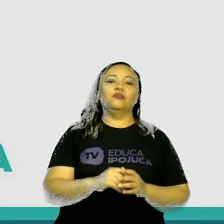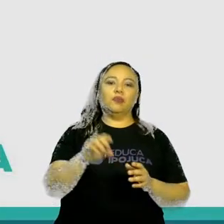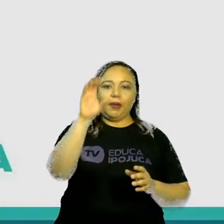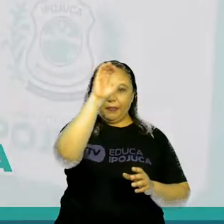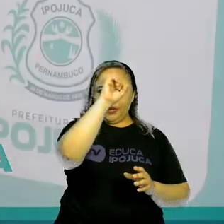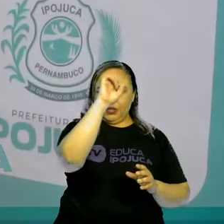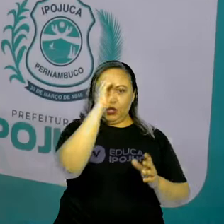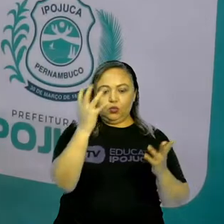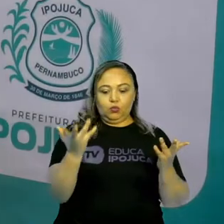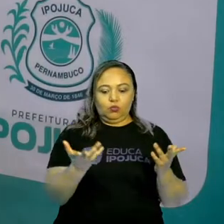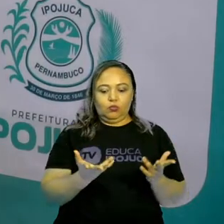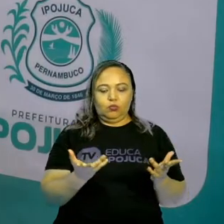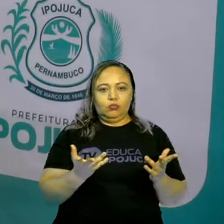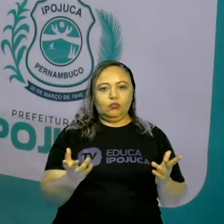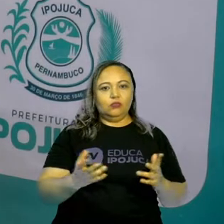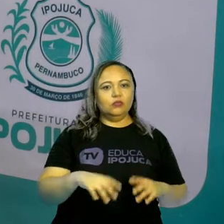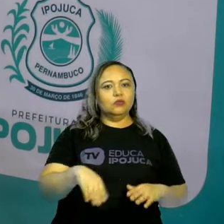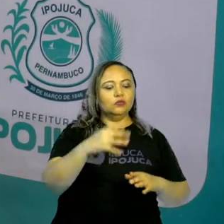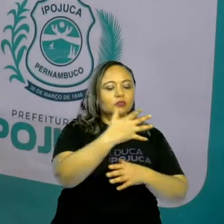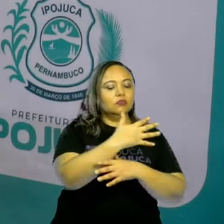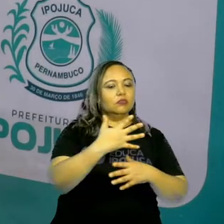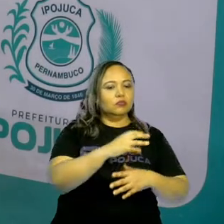nossa cidade. Vamos juntos?